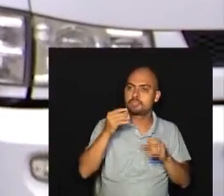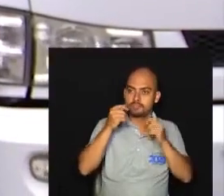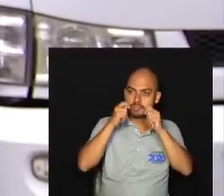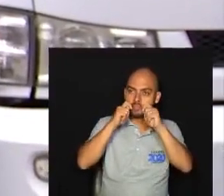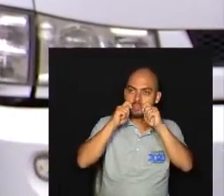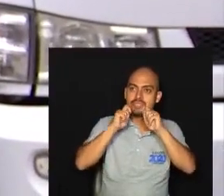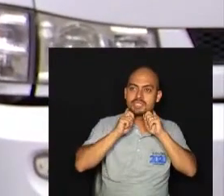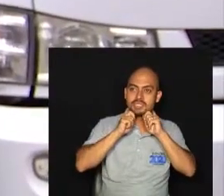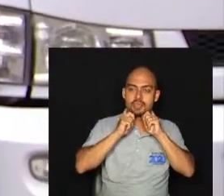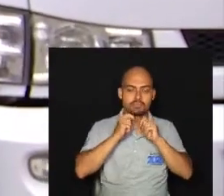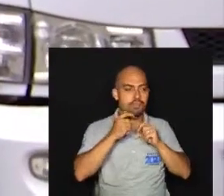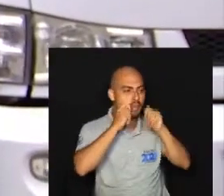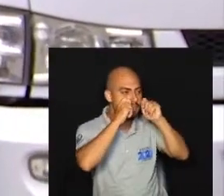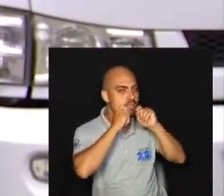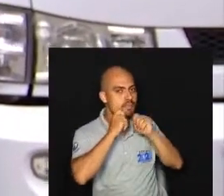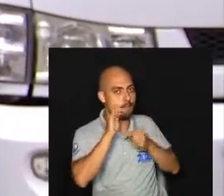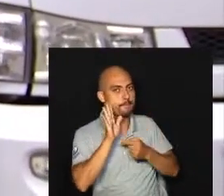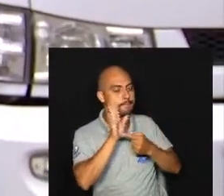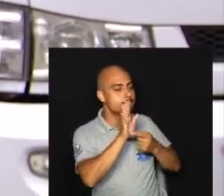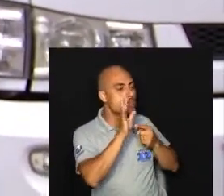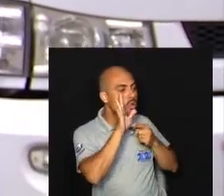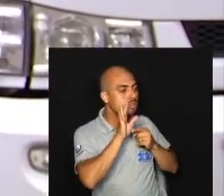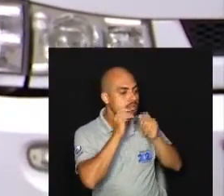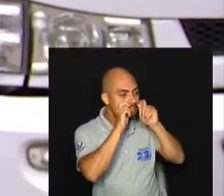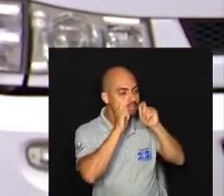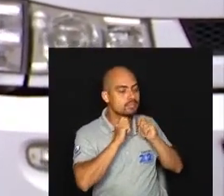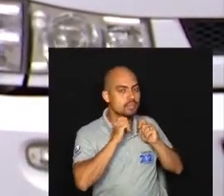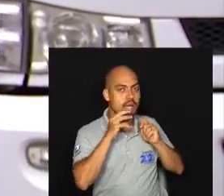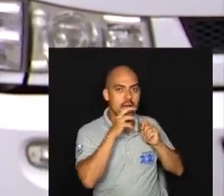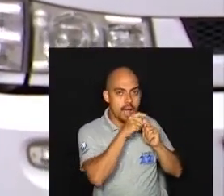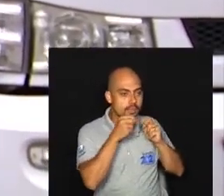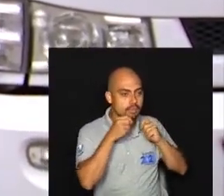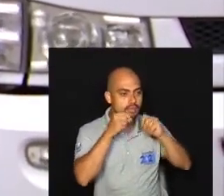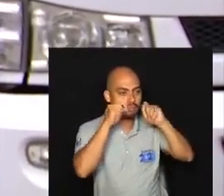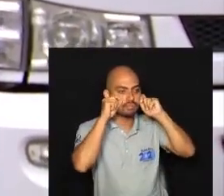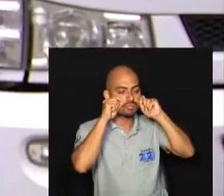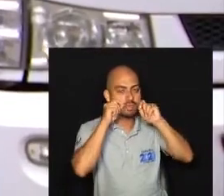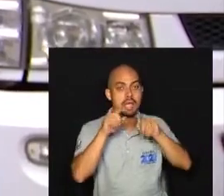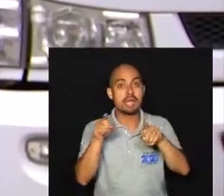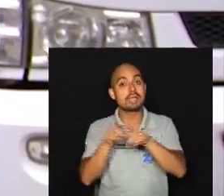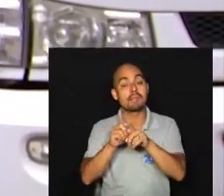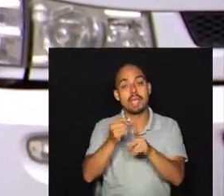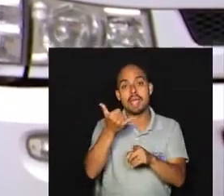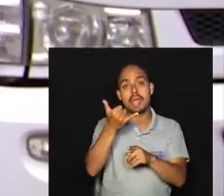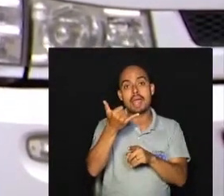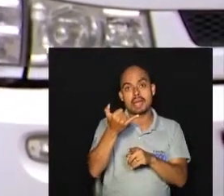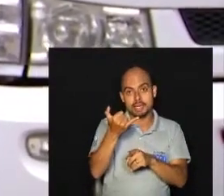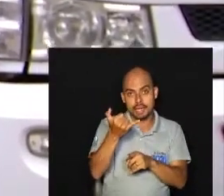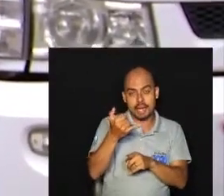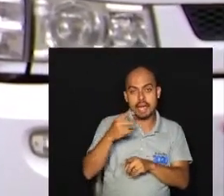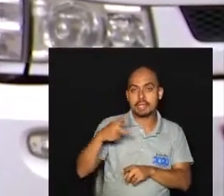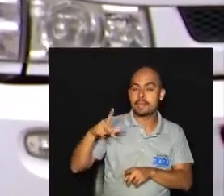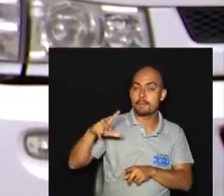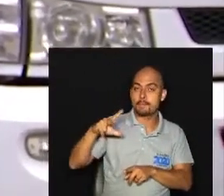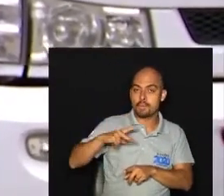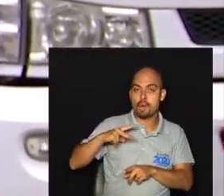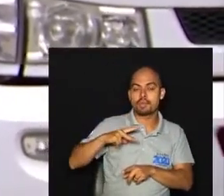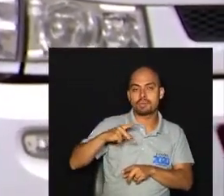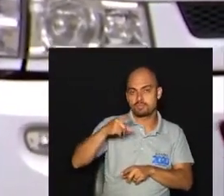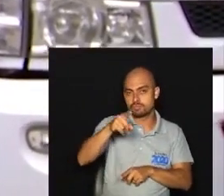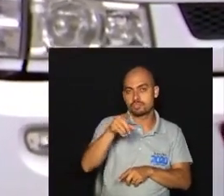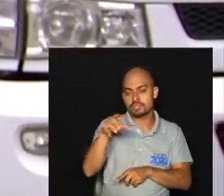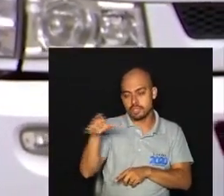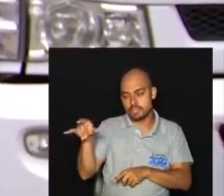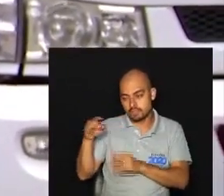para identificá-lo. A gente está pedindo também que o eleitor leve a sua caneta, né? Para eliminar aí mais um possível vetor de contaminação, então ele leva